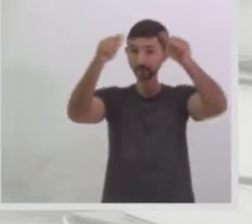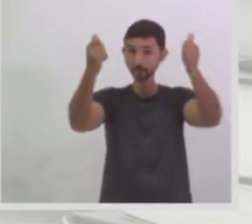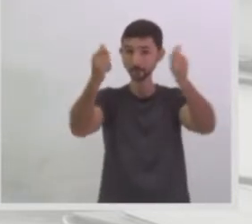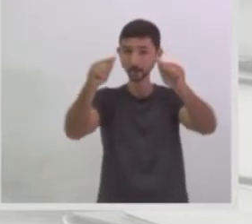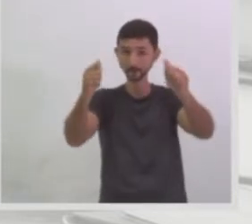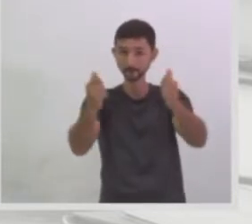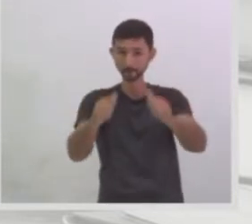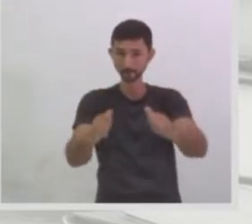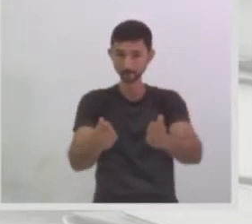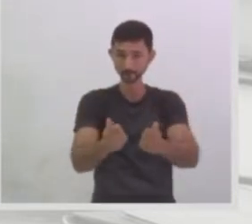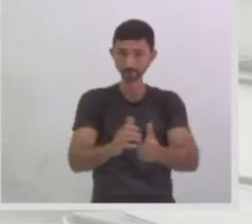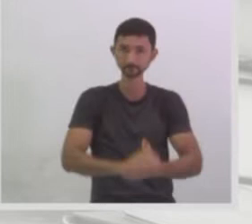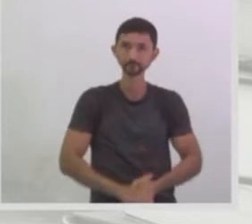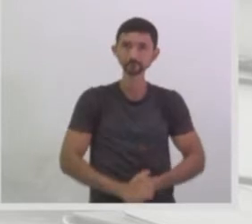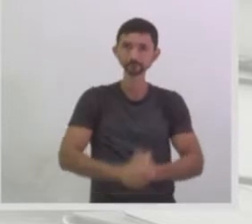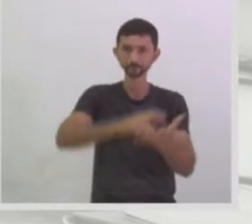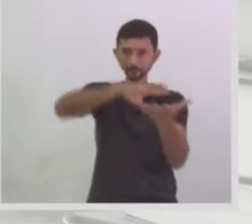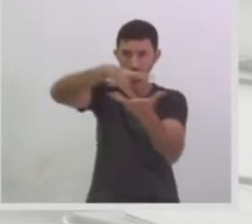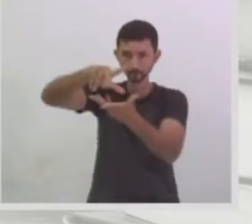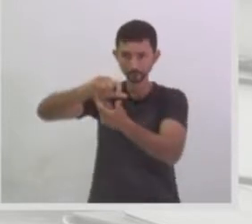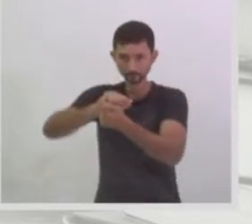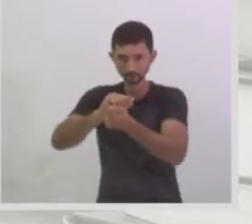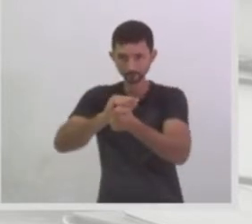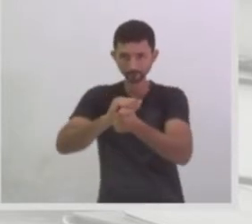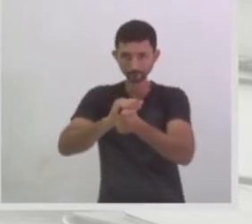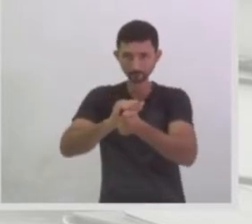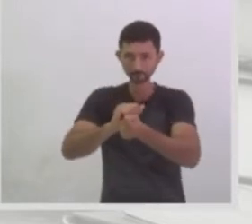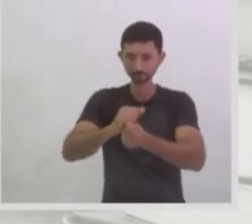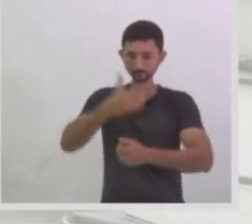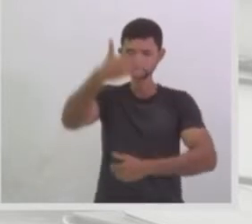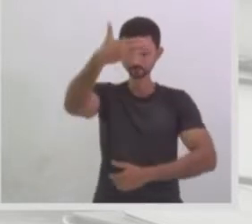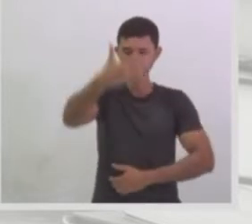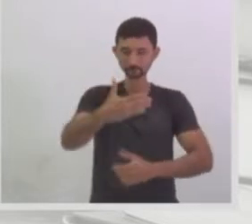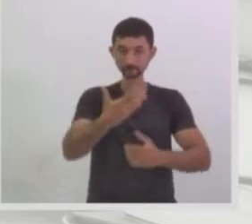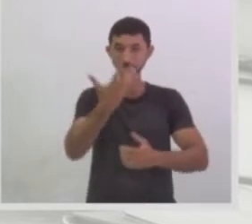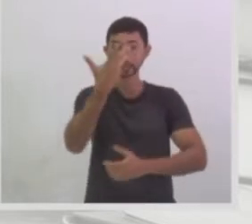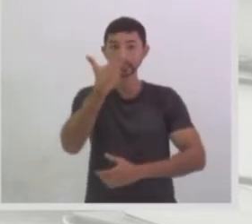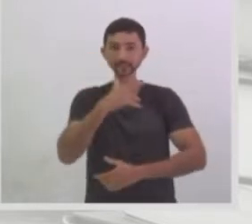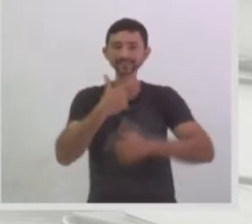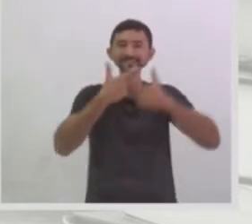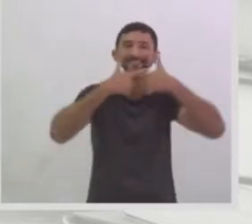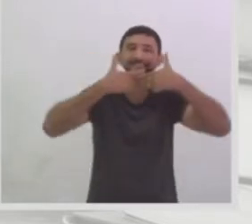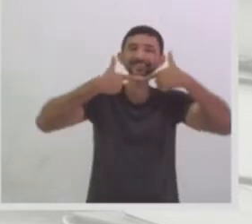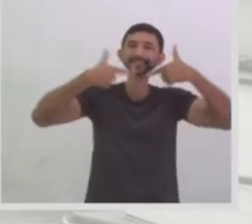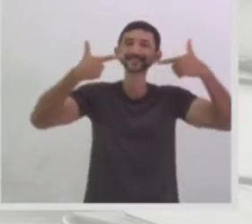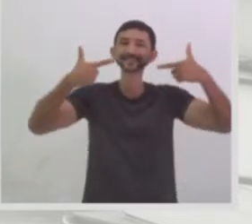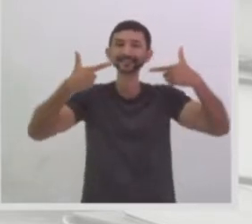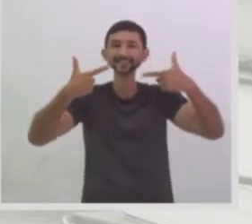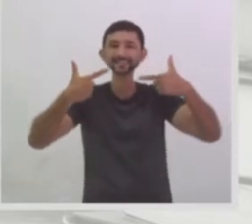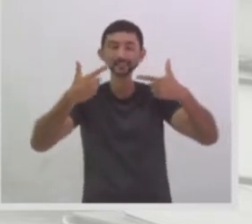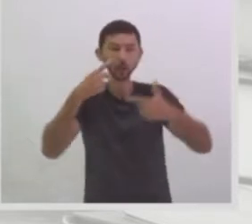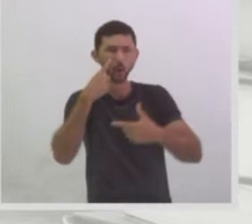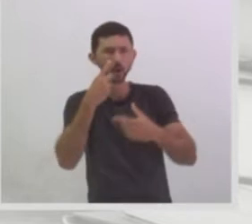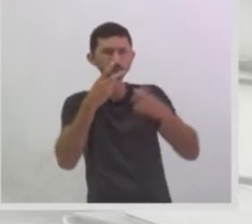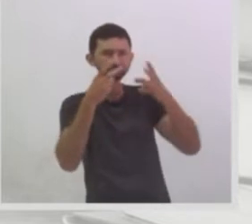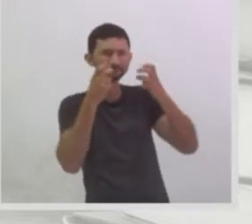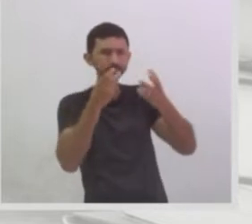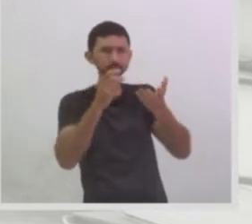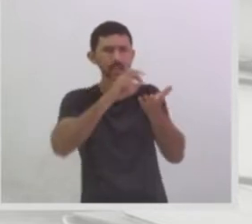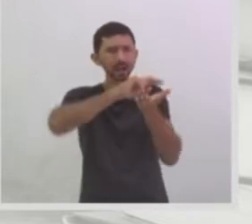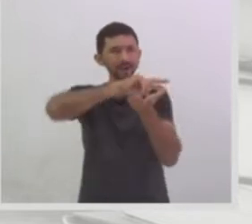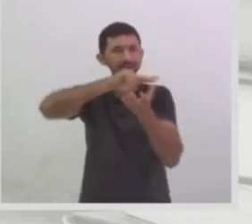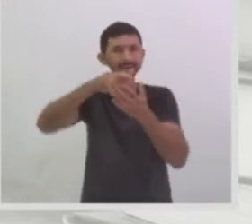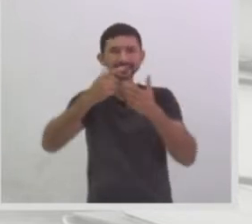mundi, ou seja, um mapa do planeta, e elas estão, né, numa expressão alegre. Vejam a diversidade aí